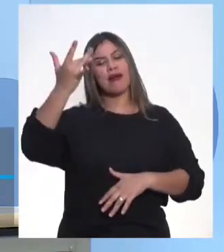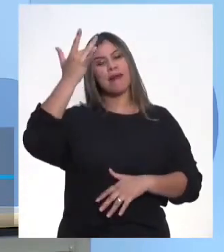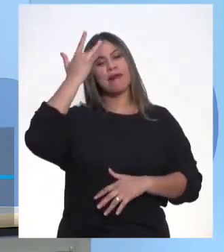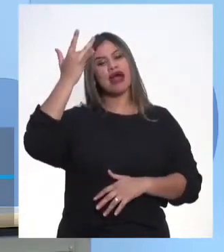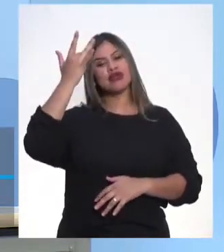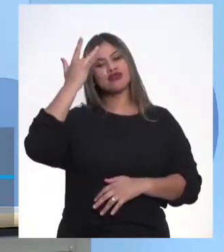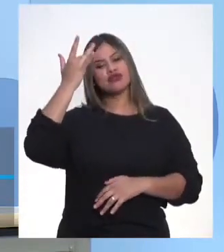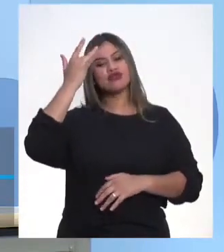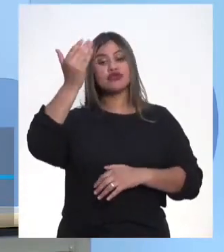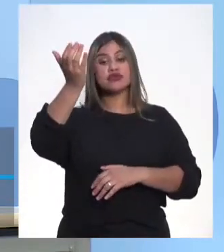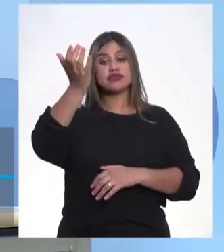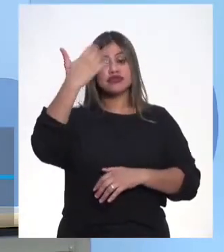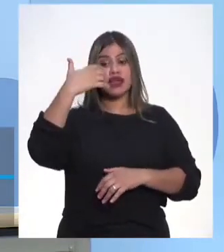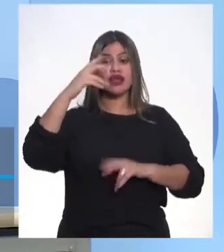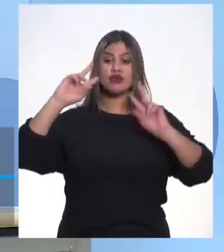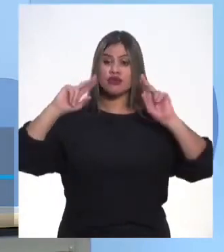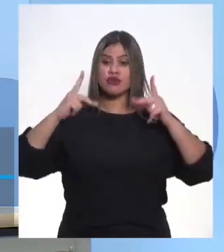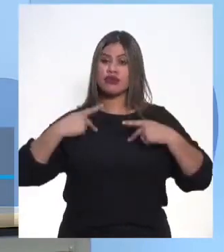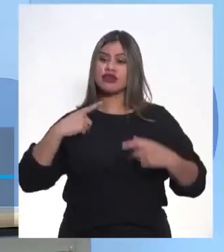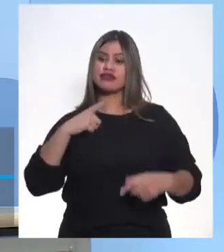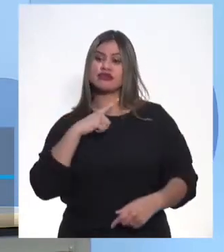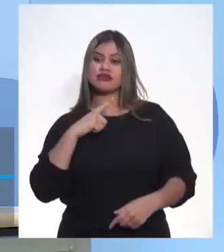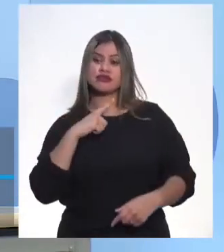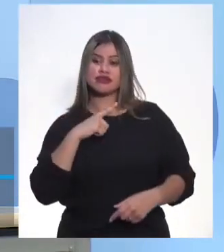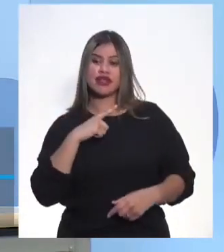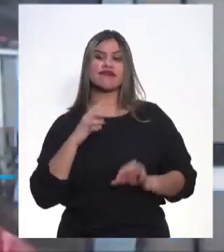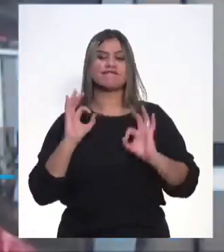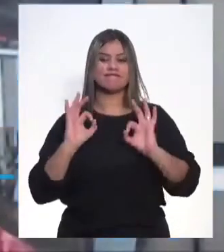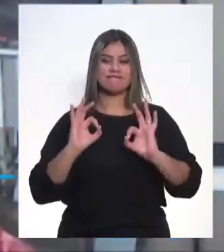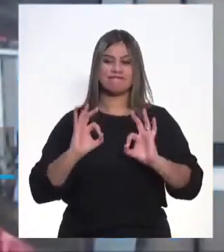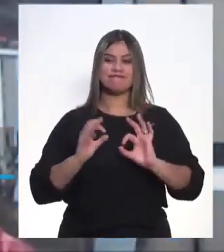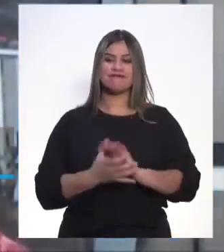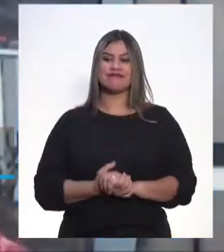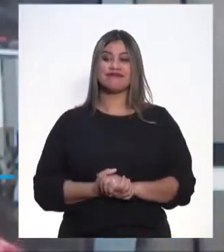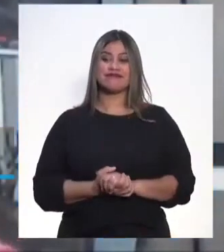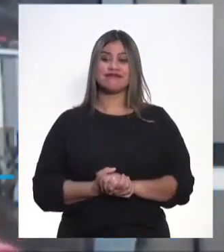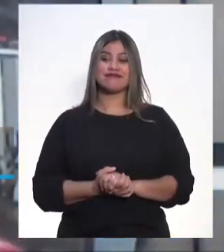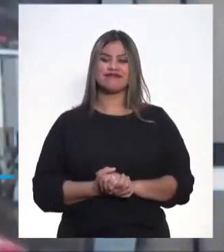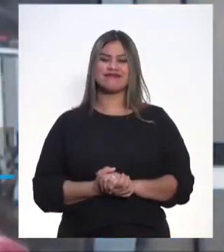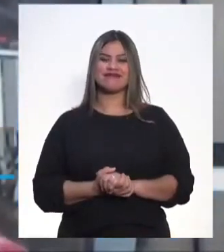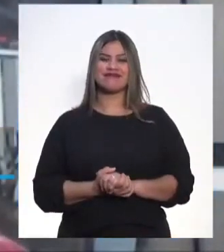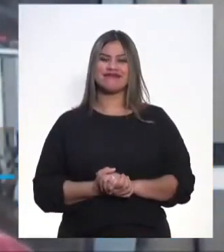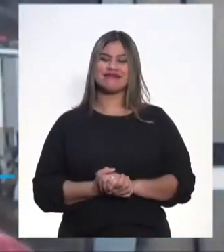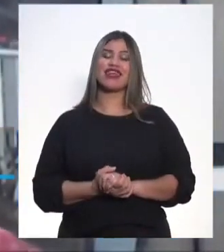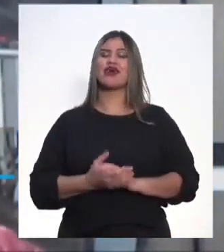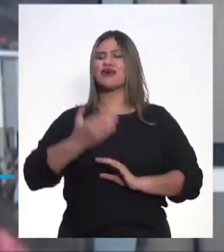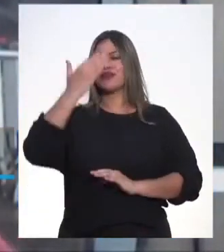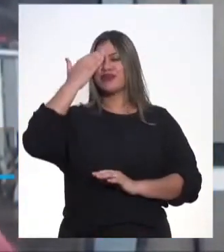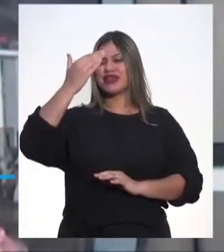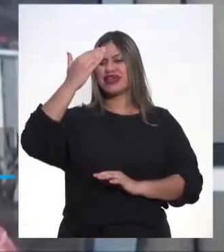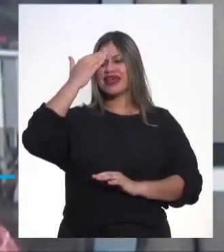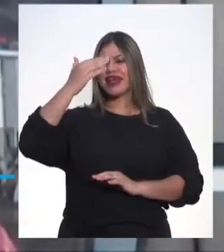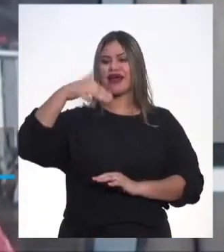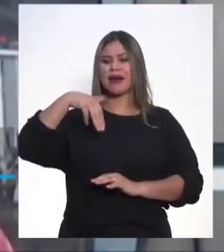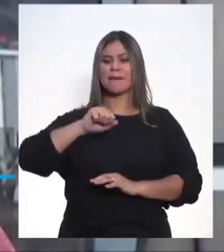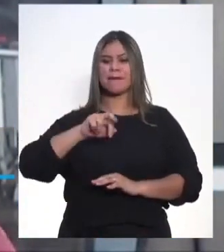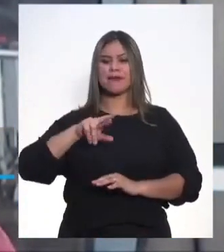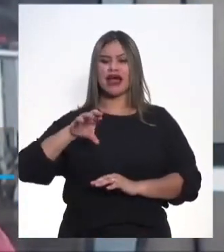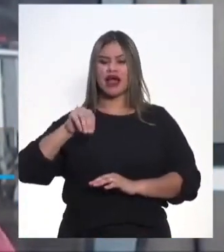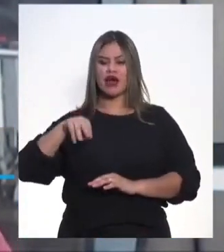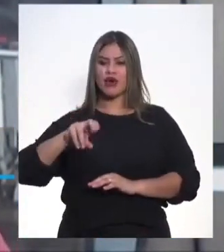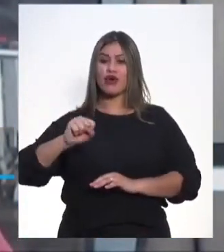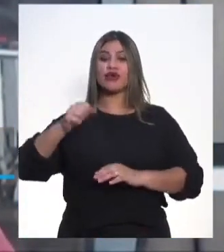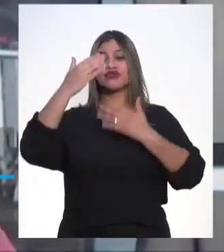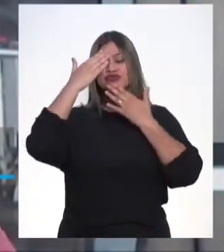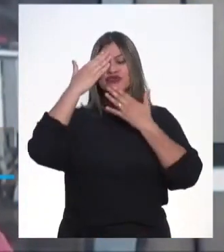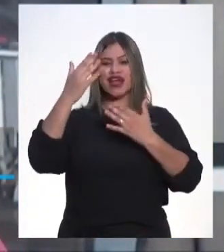da essência do ser humano. É isso aí, querida. Muito obrigada, Marconi. Obrigada aí por lembrar que hoje é o dia